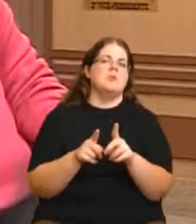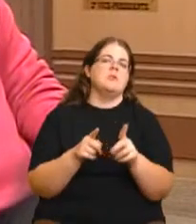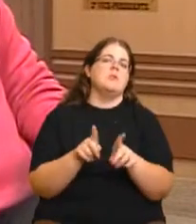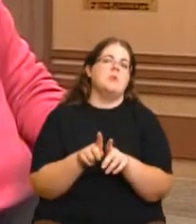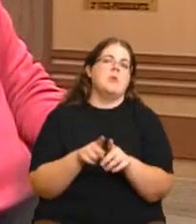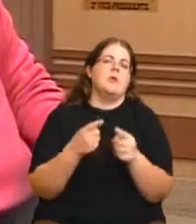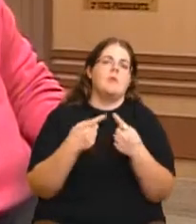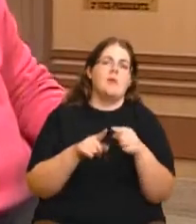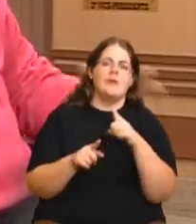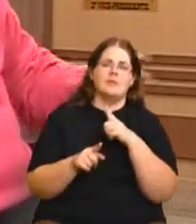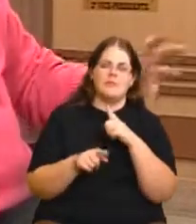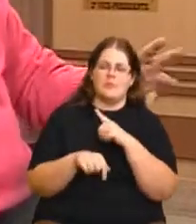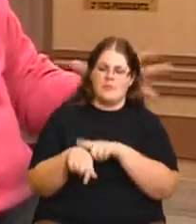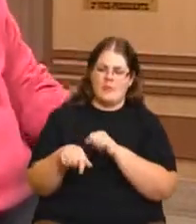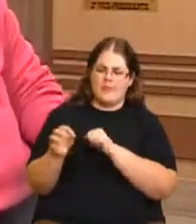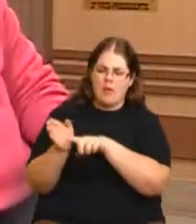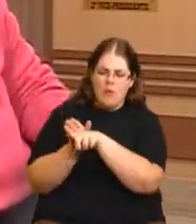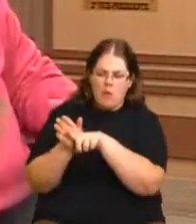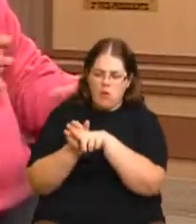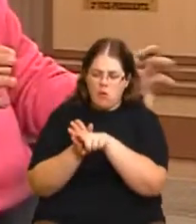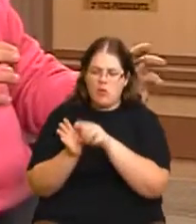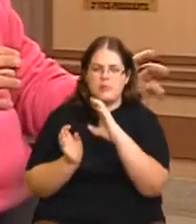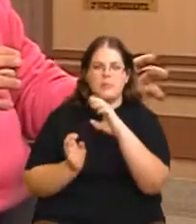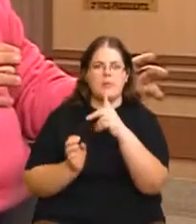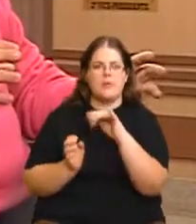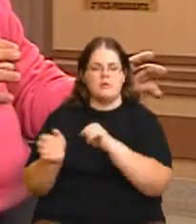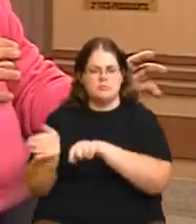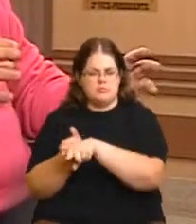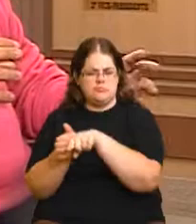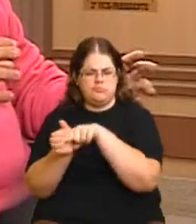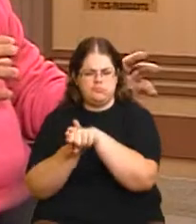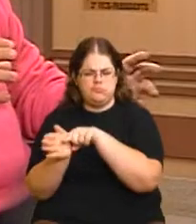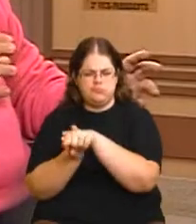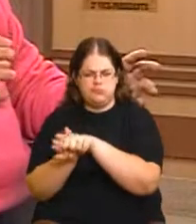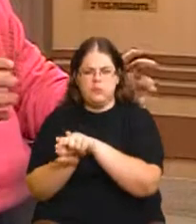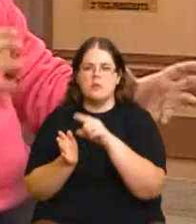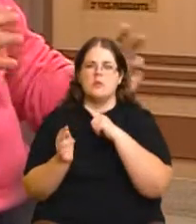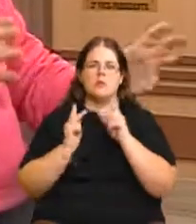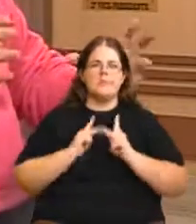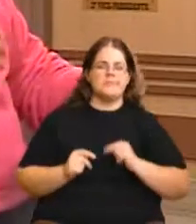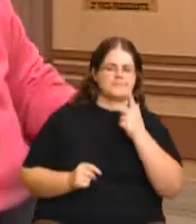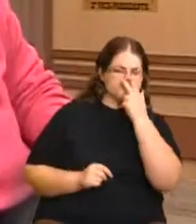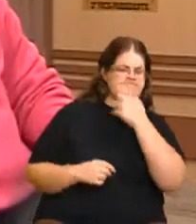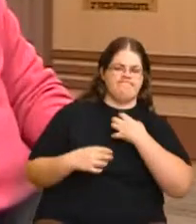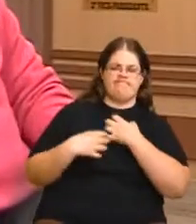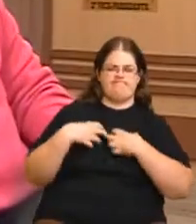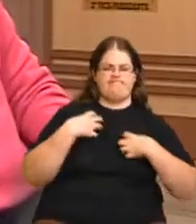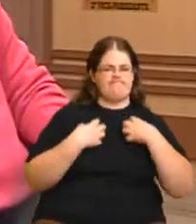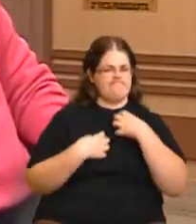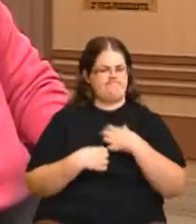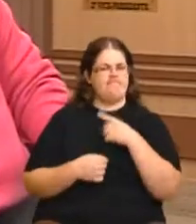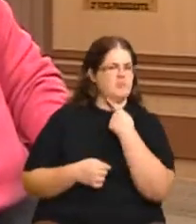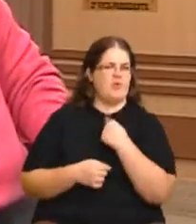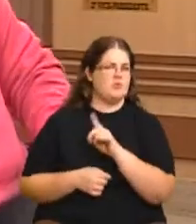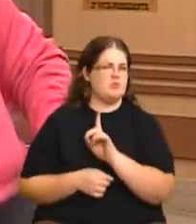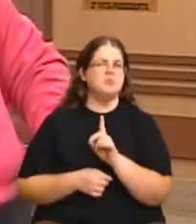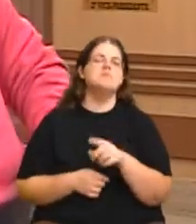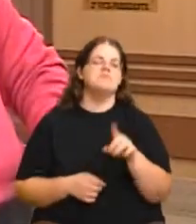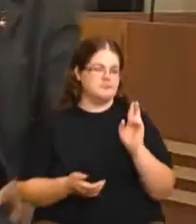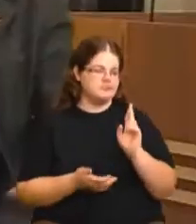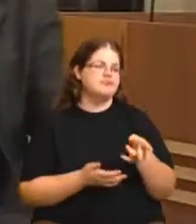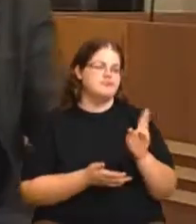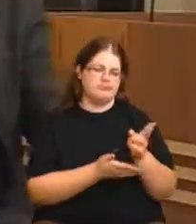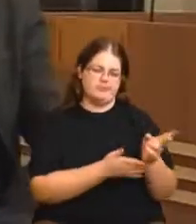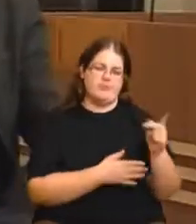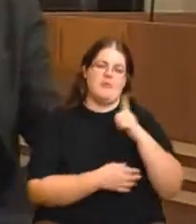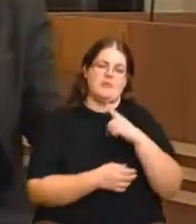de investigação, tem gente incomodada que, vamos ser redundantes, que chega a incomodar no processo de investigação, vereador? Sempre